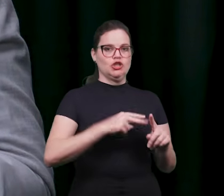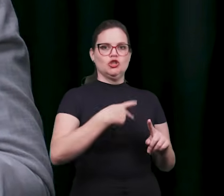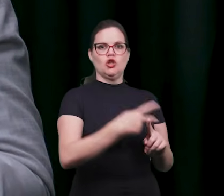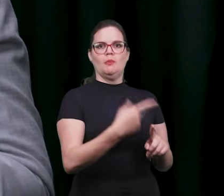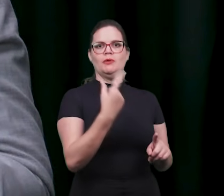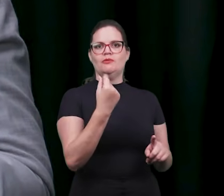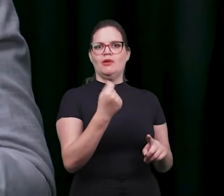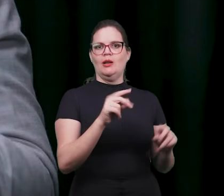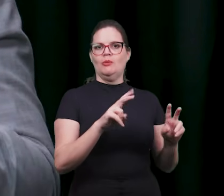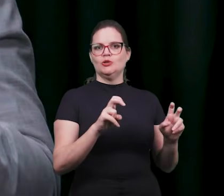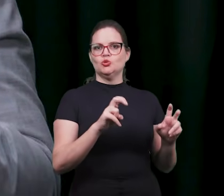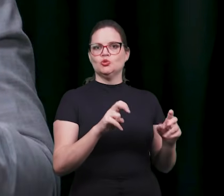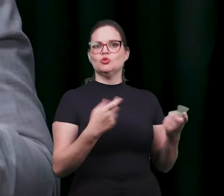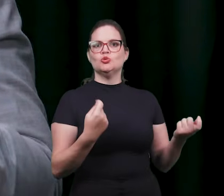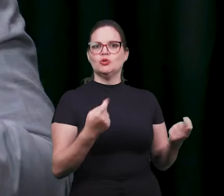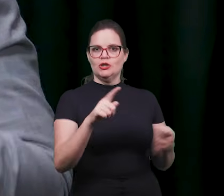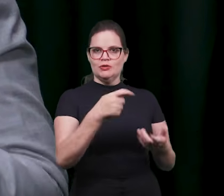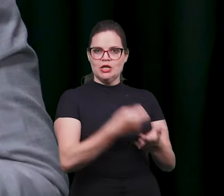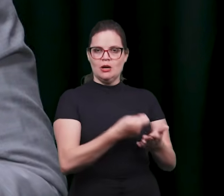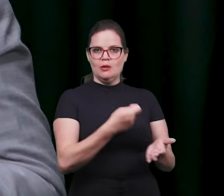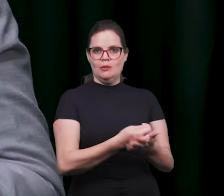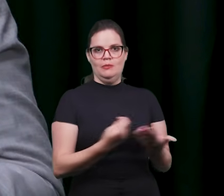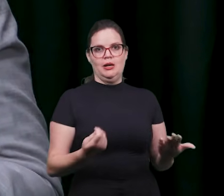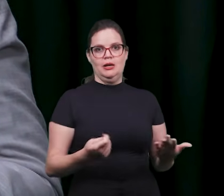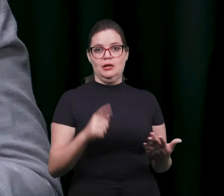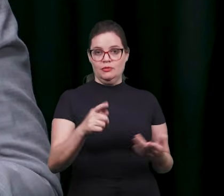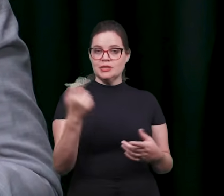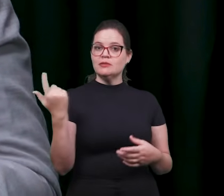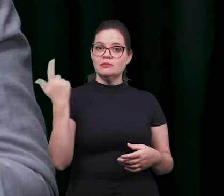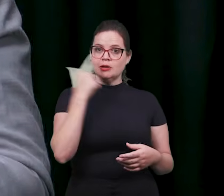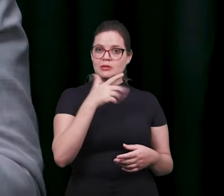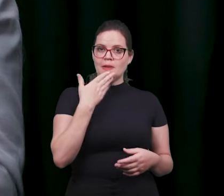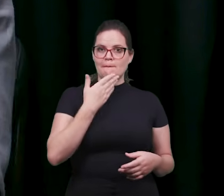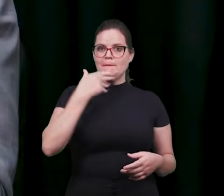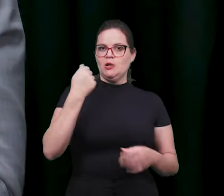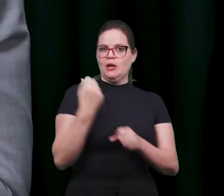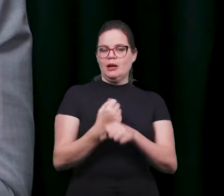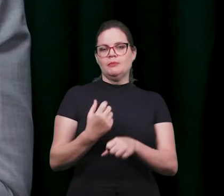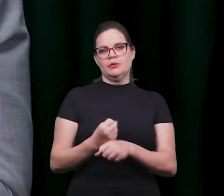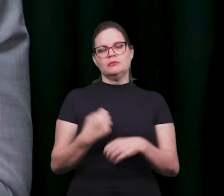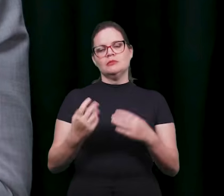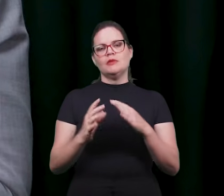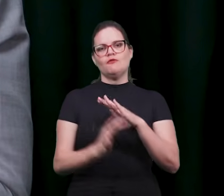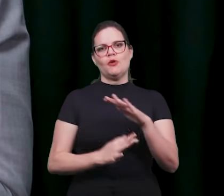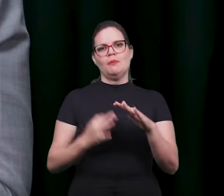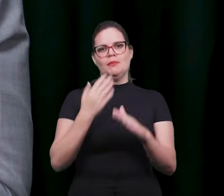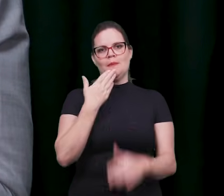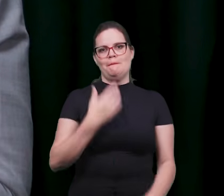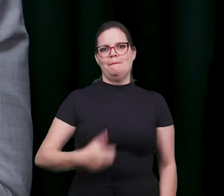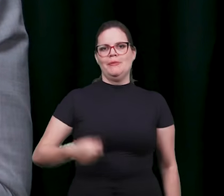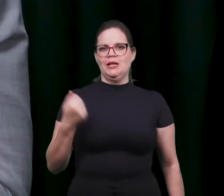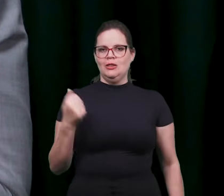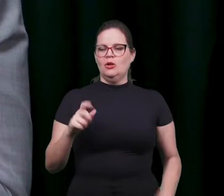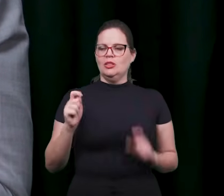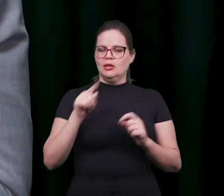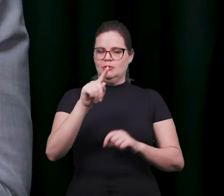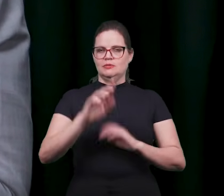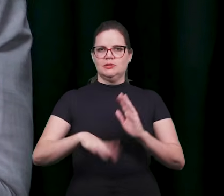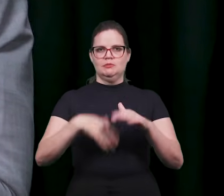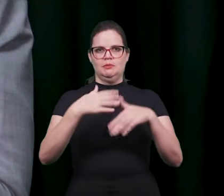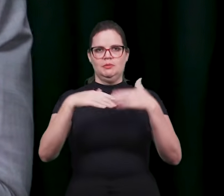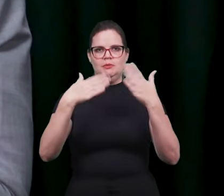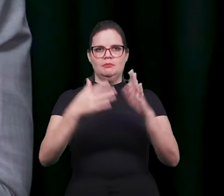do seu serviço, ou você vai produzir o dobro do que você produzia. Então, essa formalização te leva a